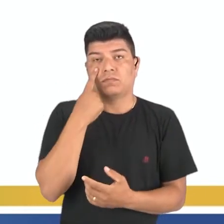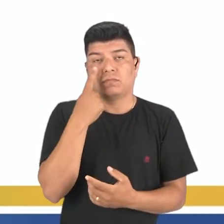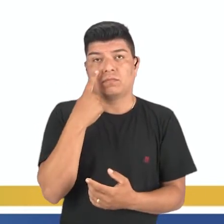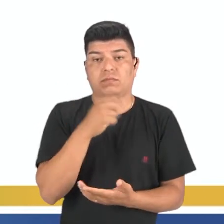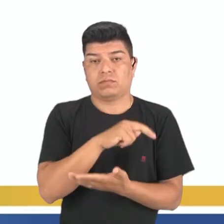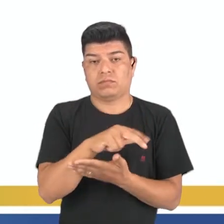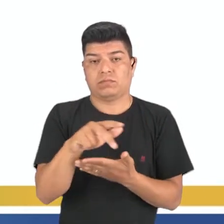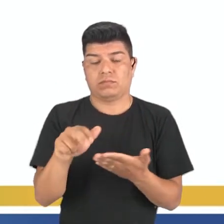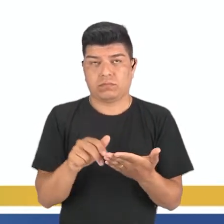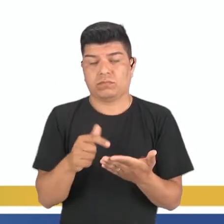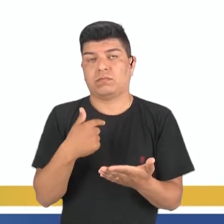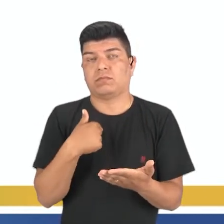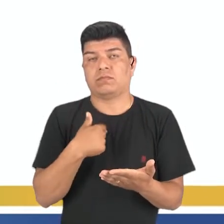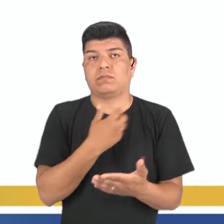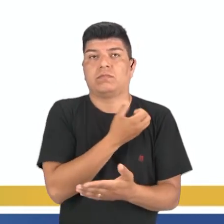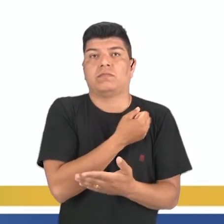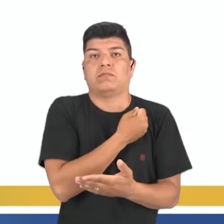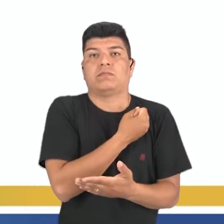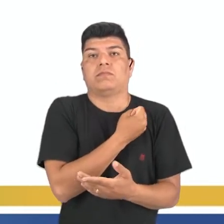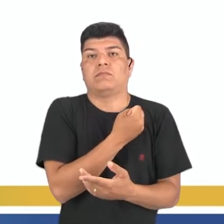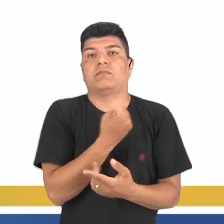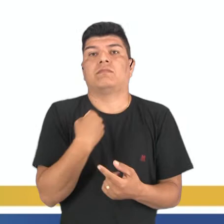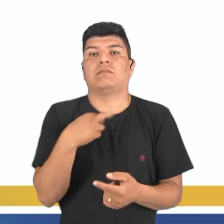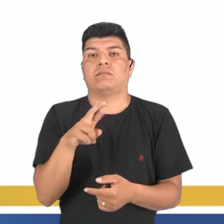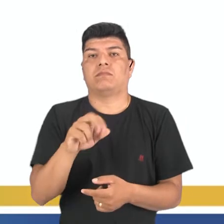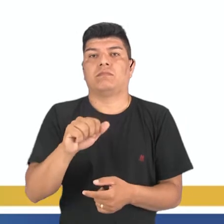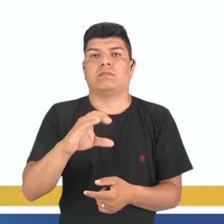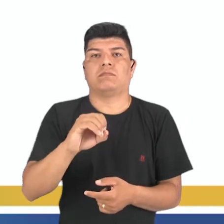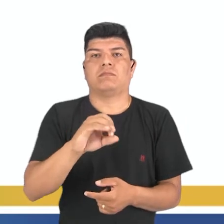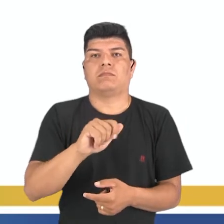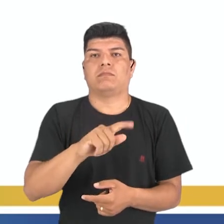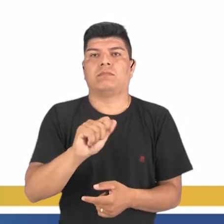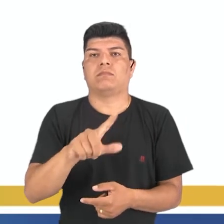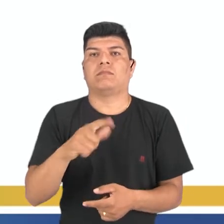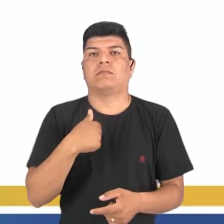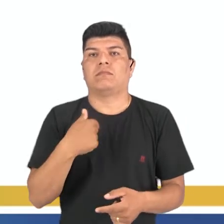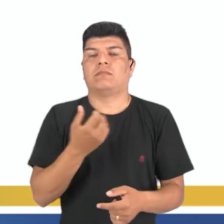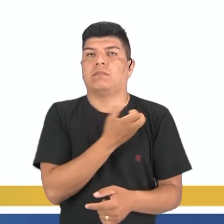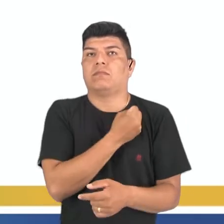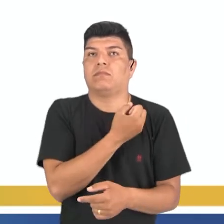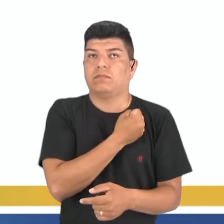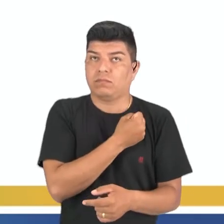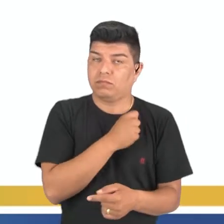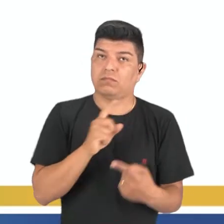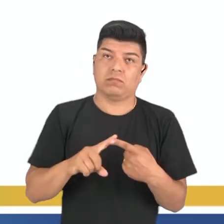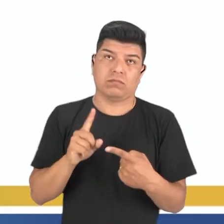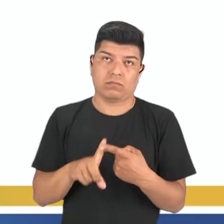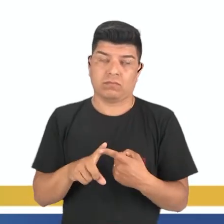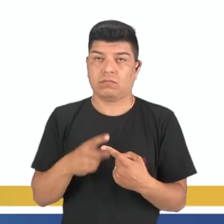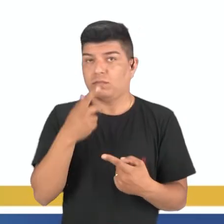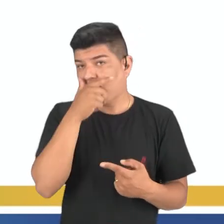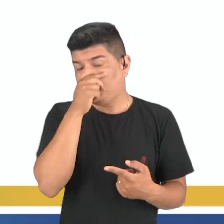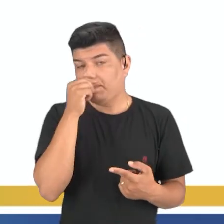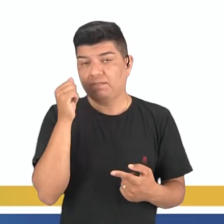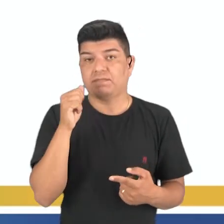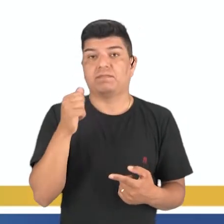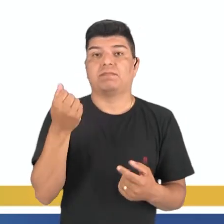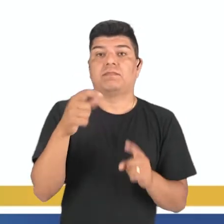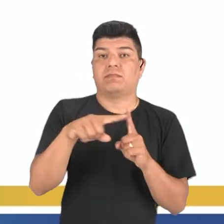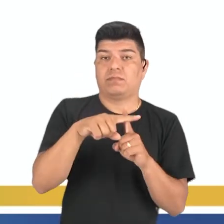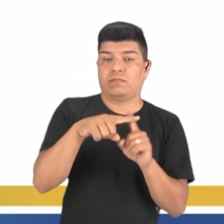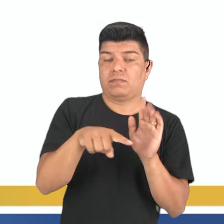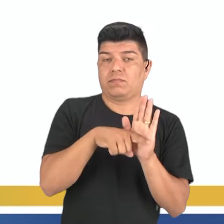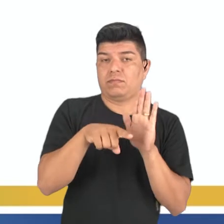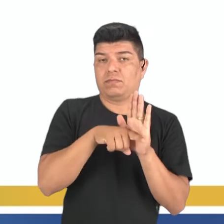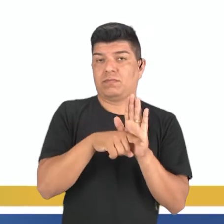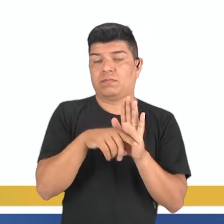tinha várias operações ali com números racionais, mas não adianta, o resultado vai ser um número racional, porque as operações de adição e